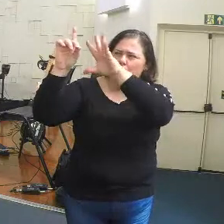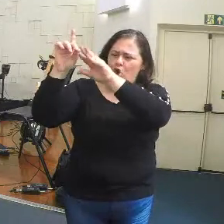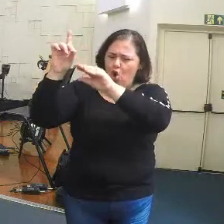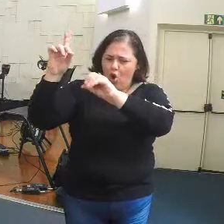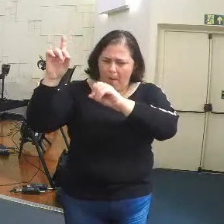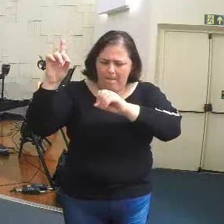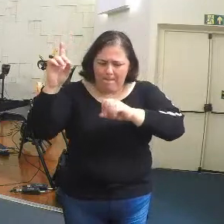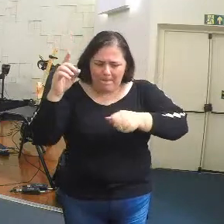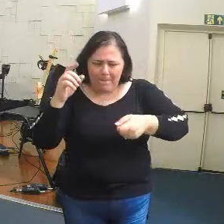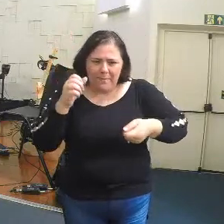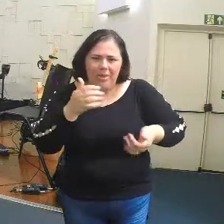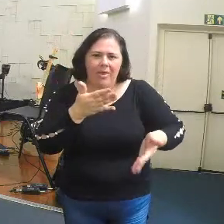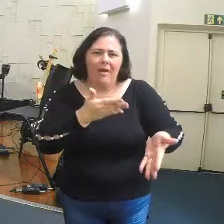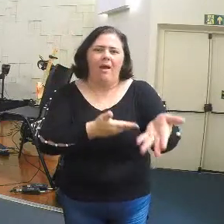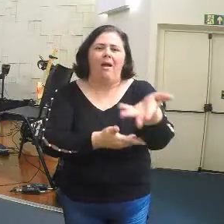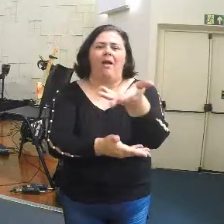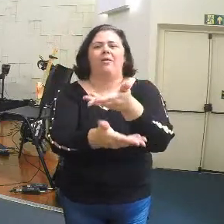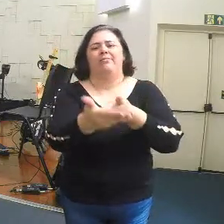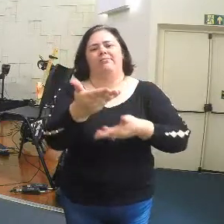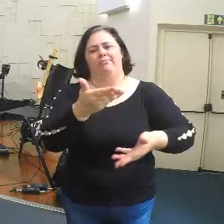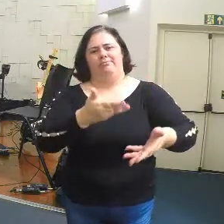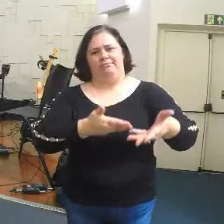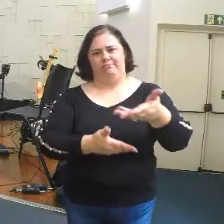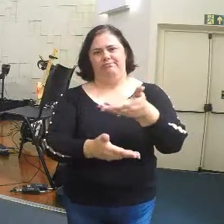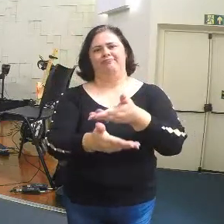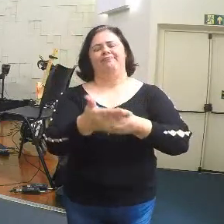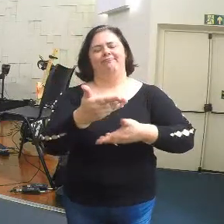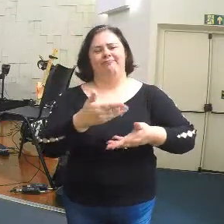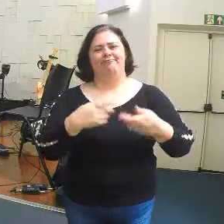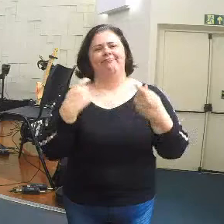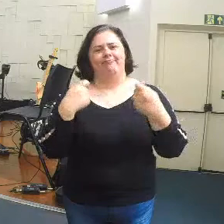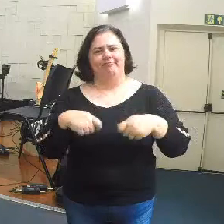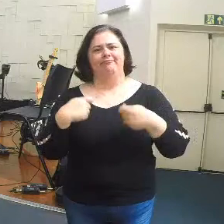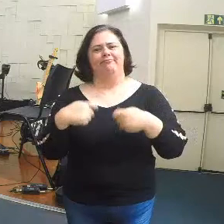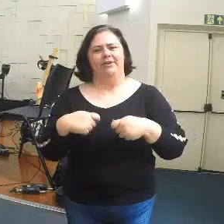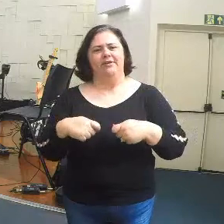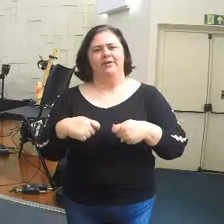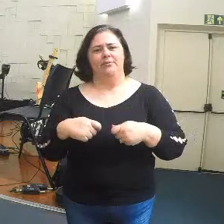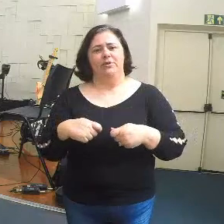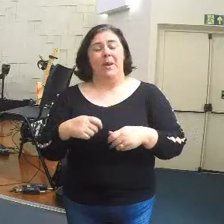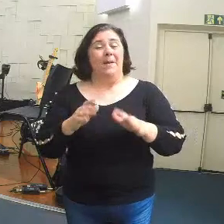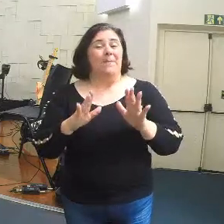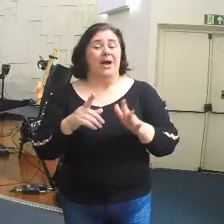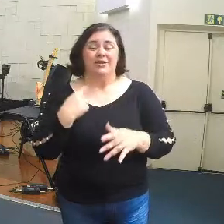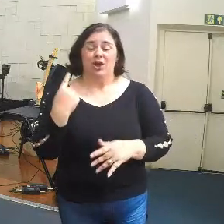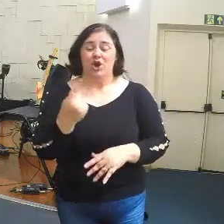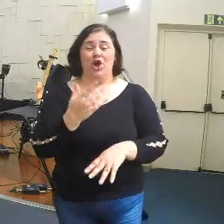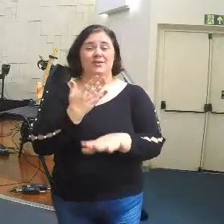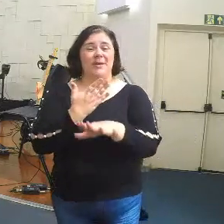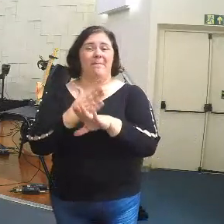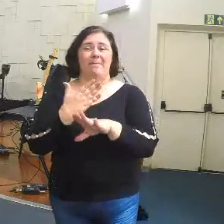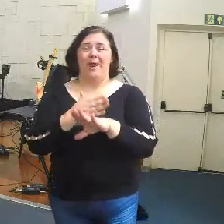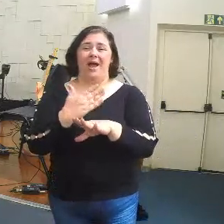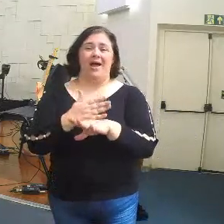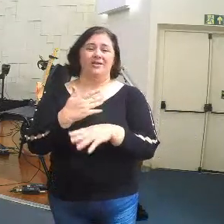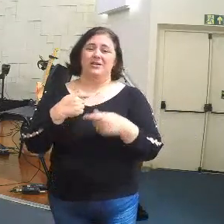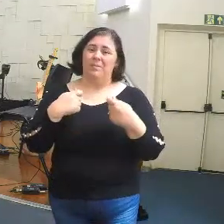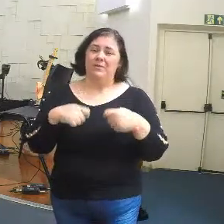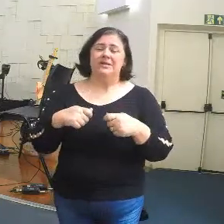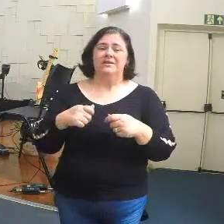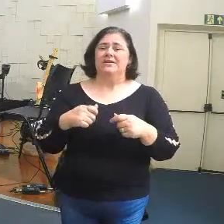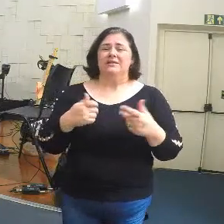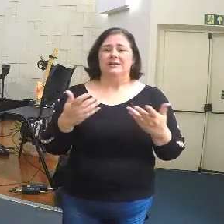a nossa doutrina é confirmada por isso, mas a nossa ética, a nossa prática, vem exatamente